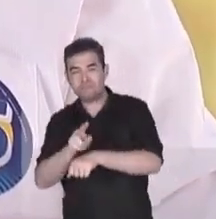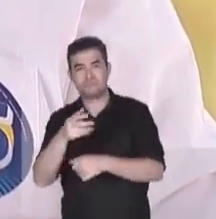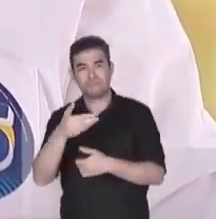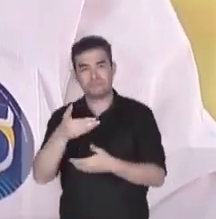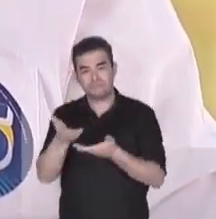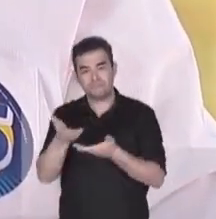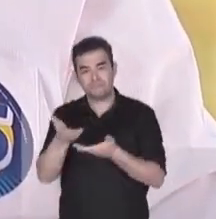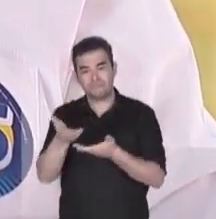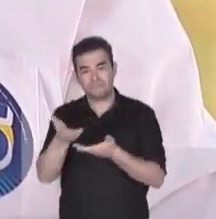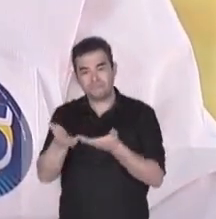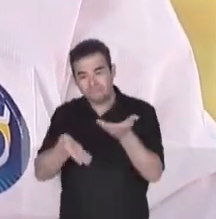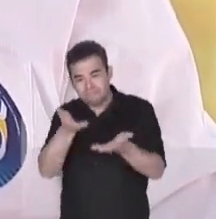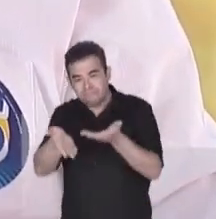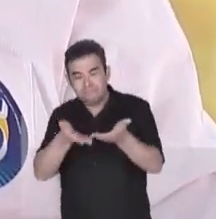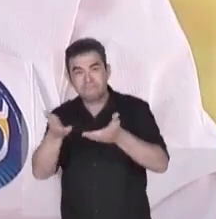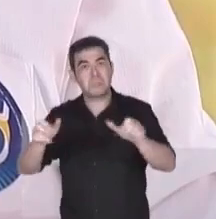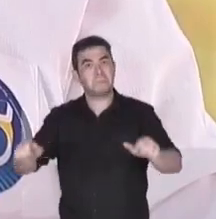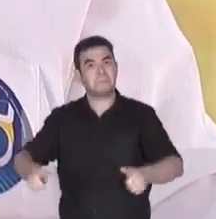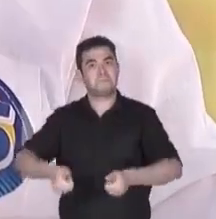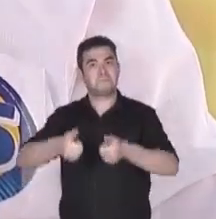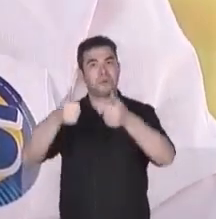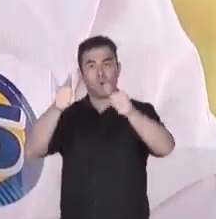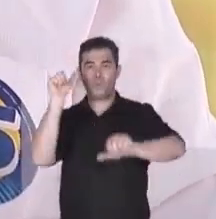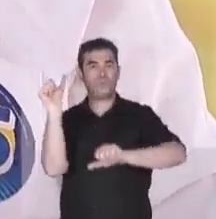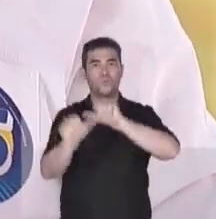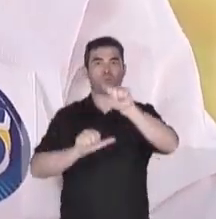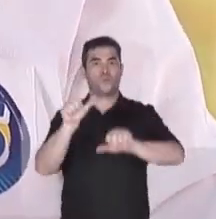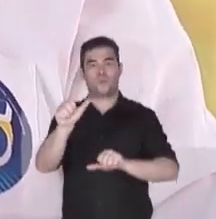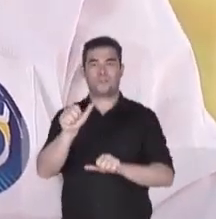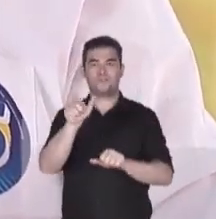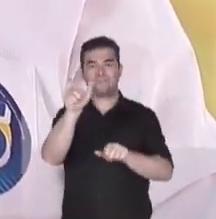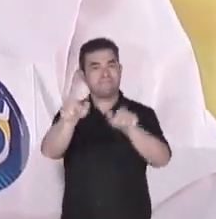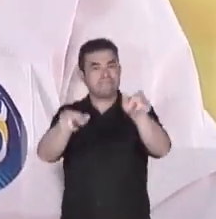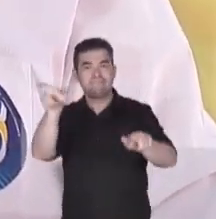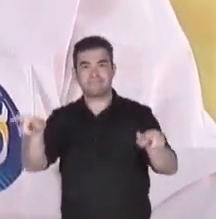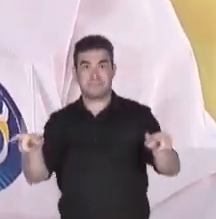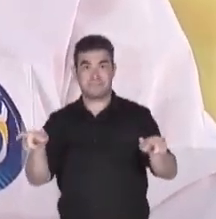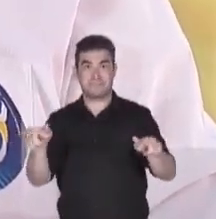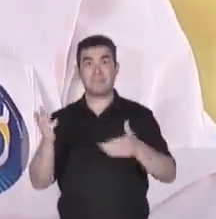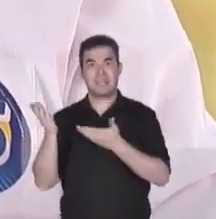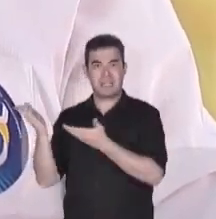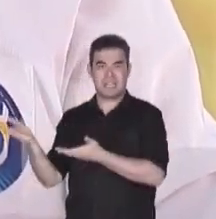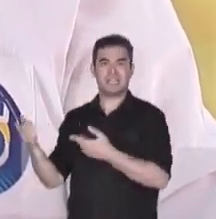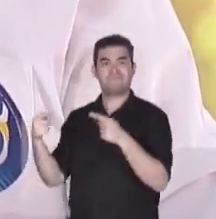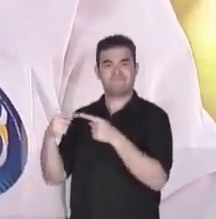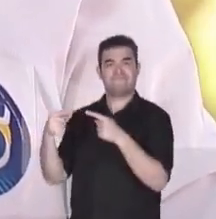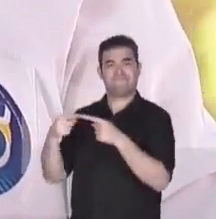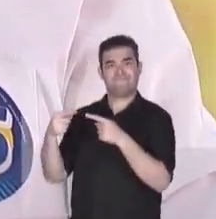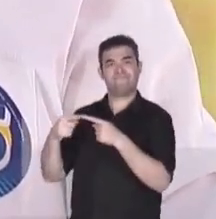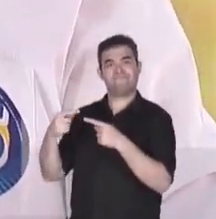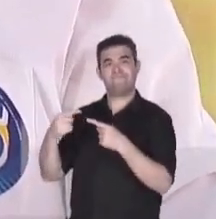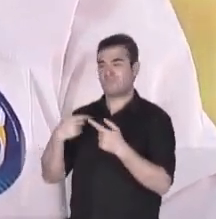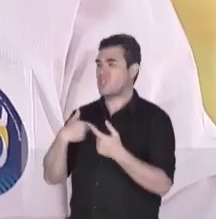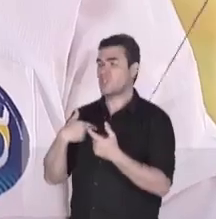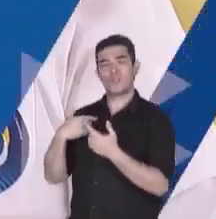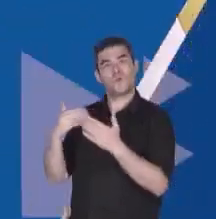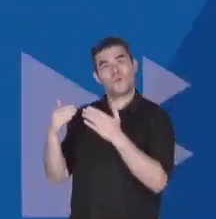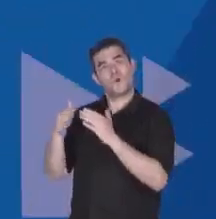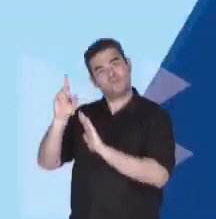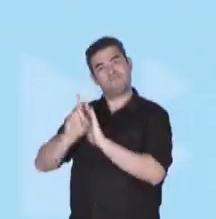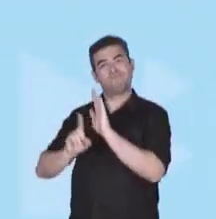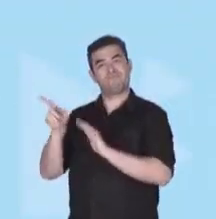a nossa Calcaia, a nossa história. Ele está valorizando o nosso povo. Então, ele é mais do que digno que receber um